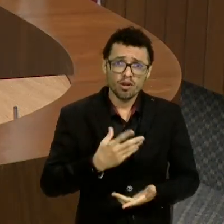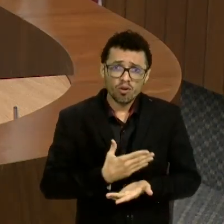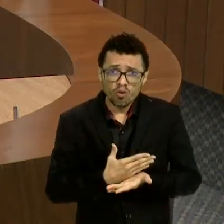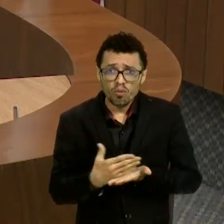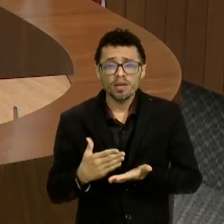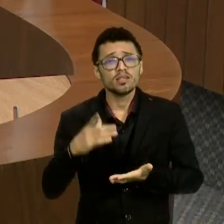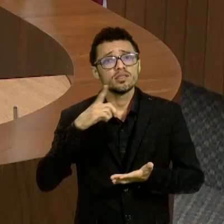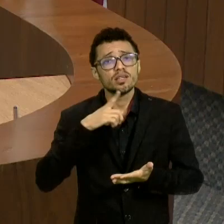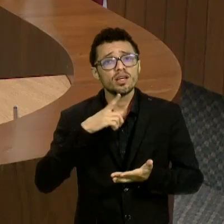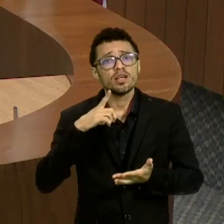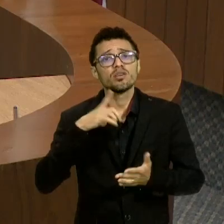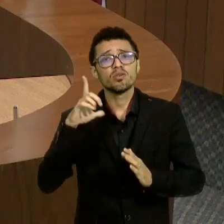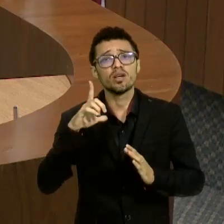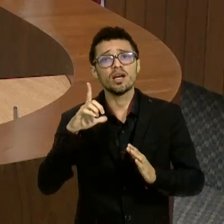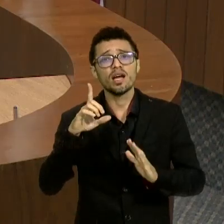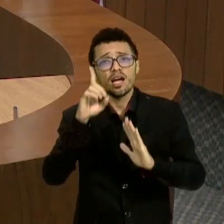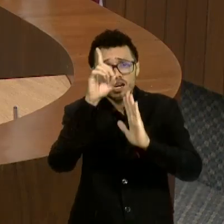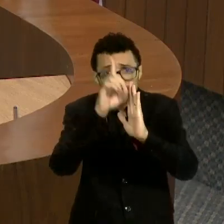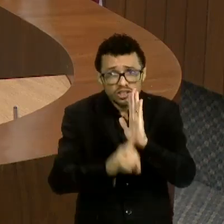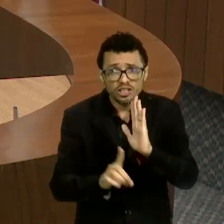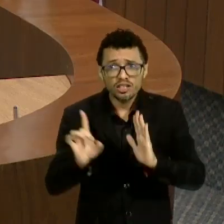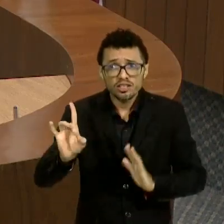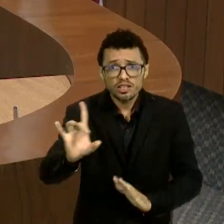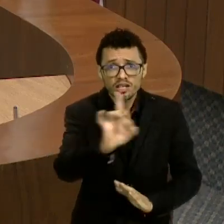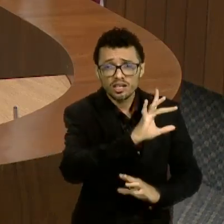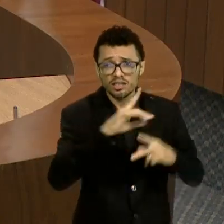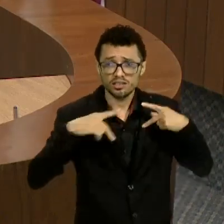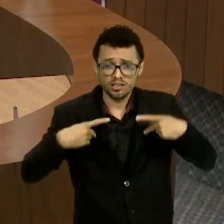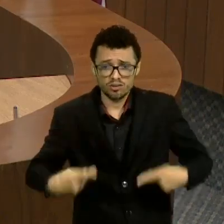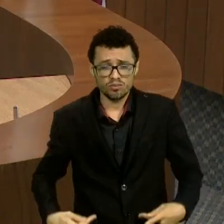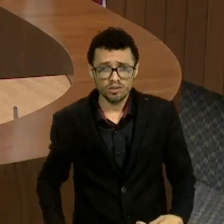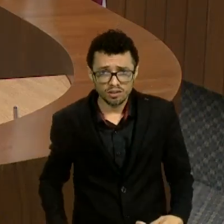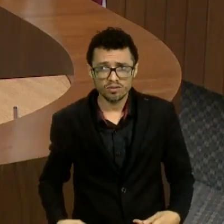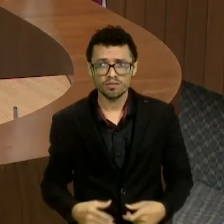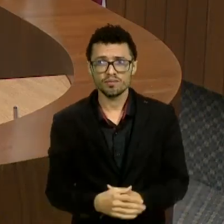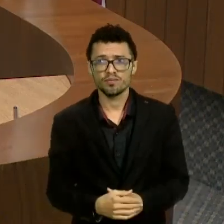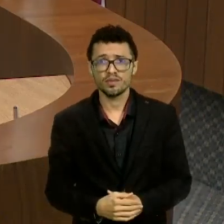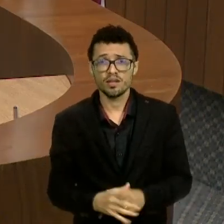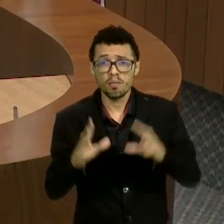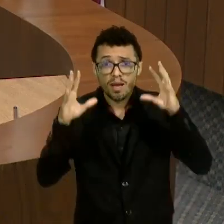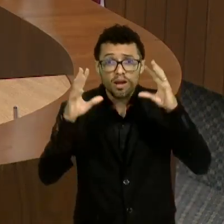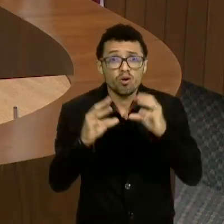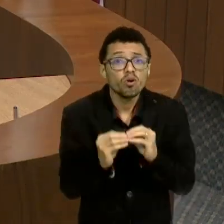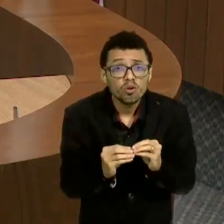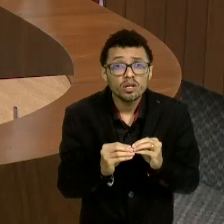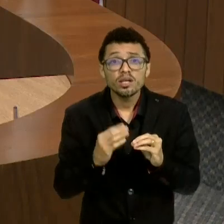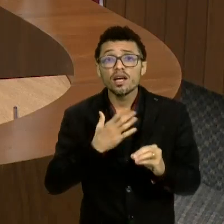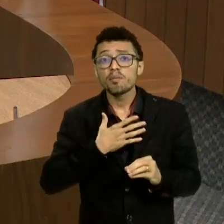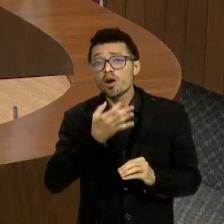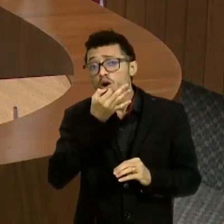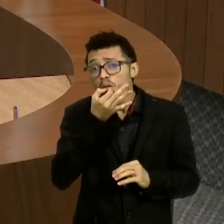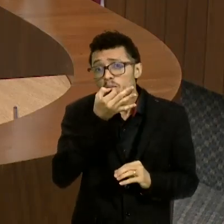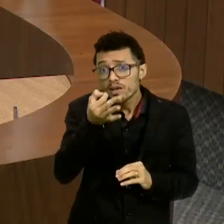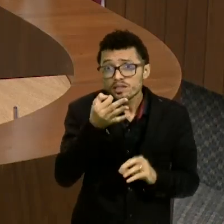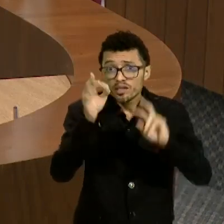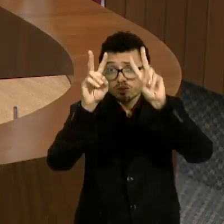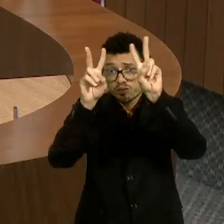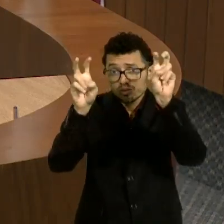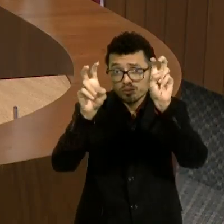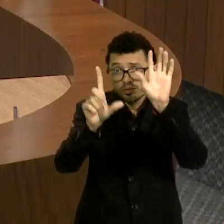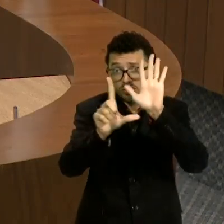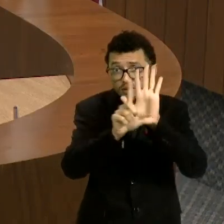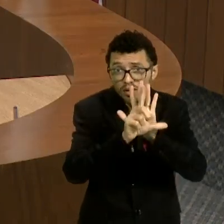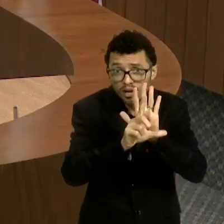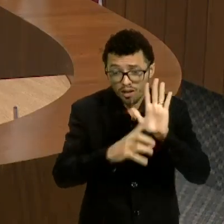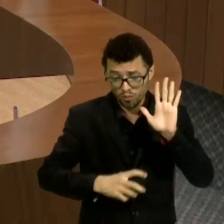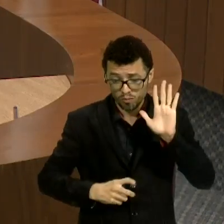cada ser humano conclusão na minha mais sincera opinião sobre o assunto acredito que